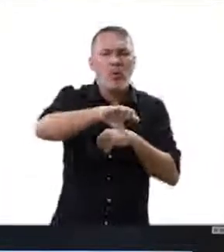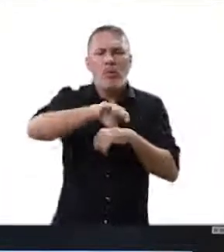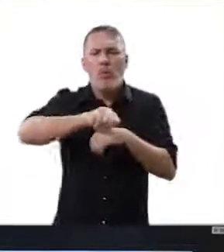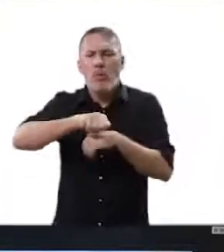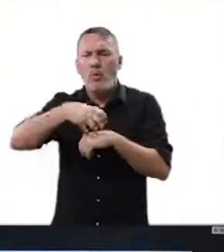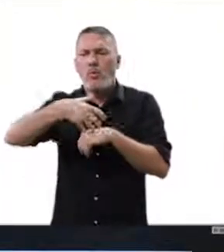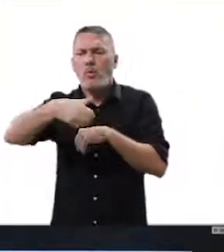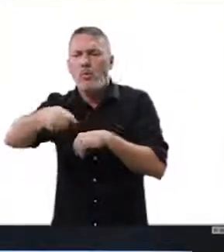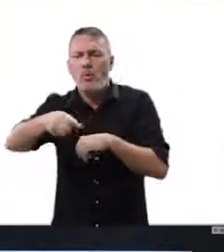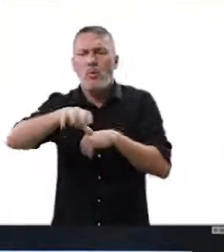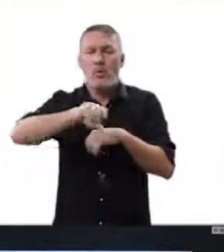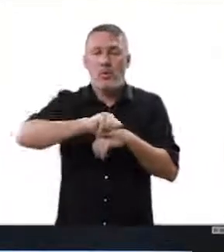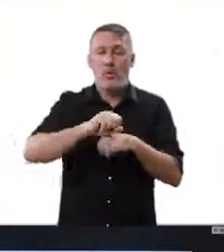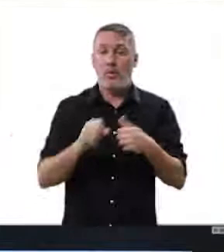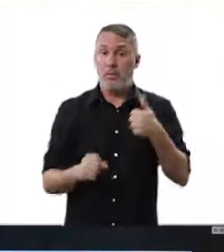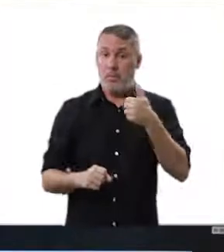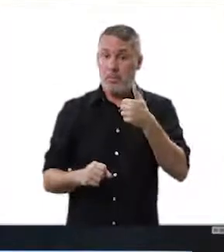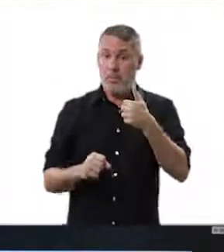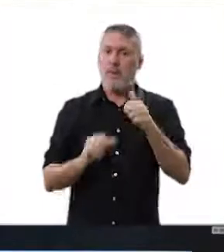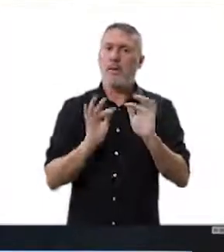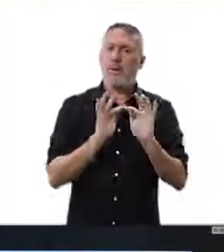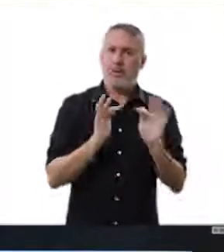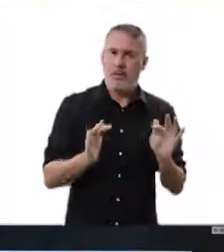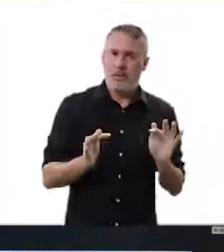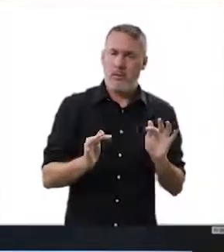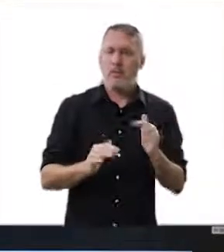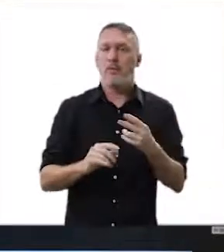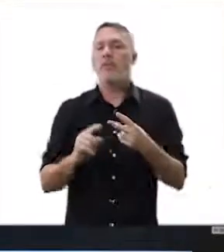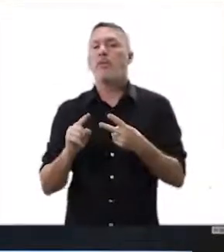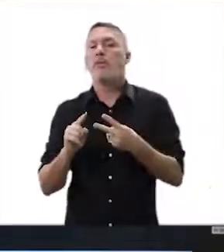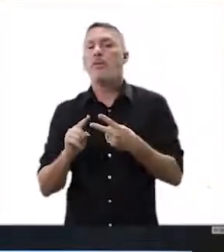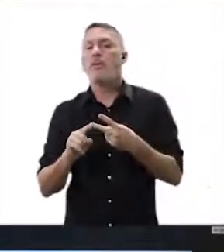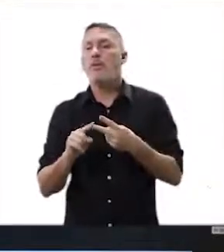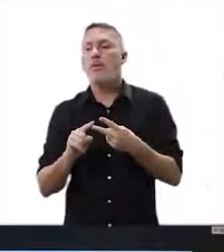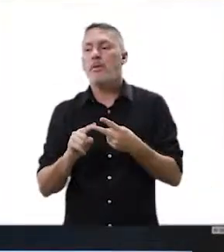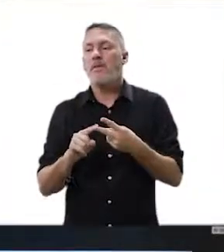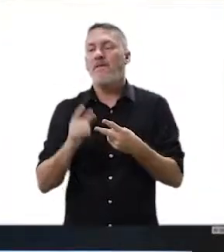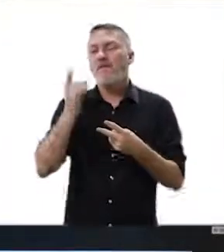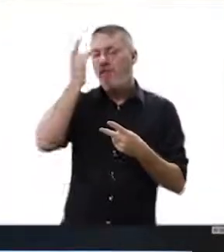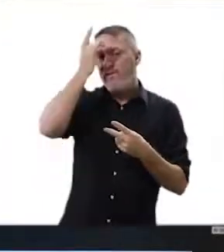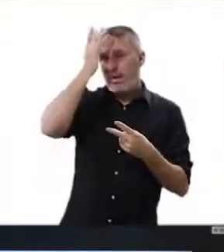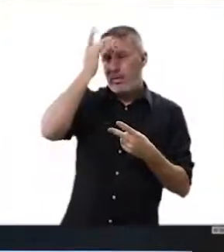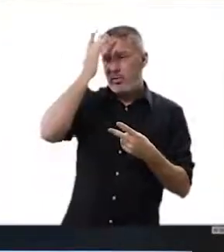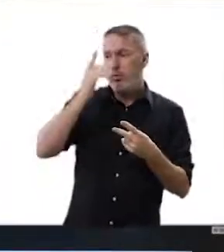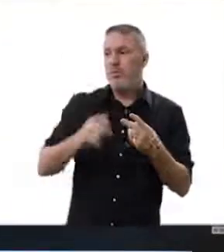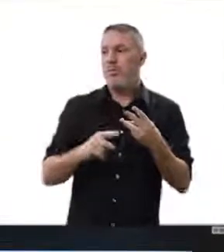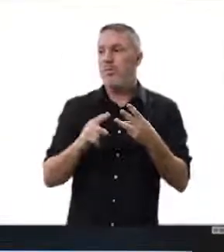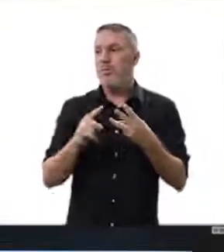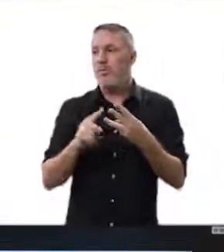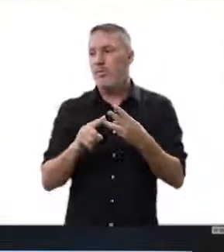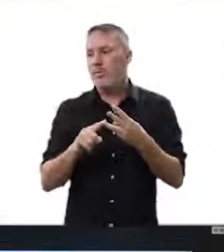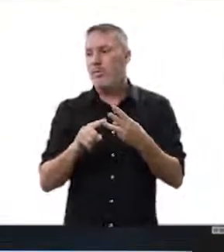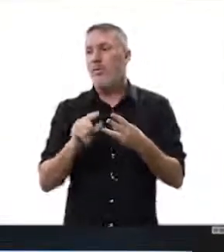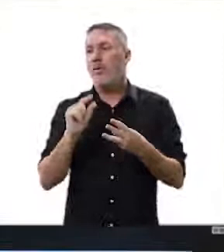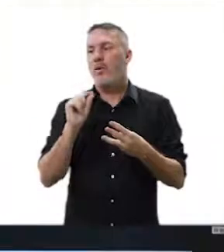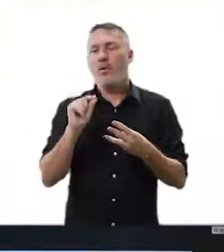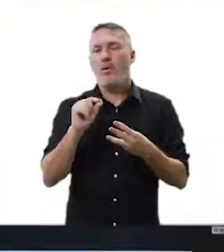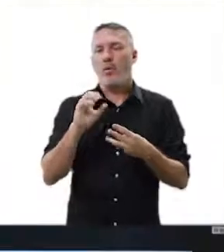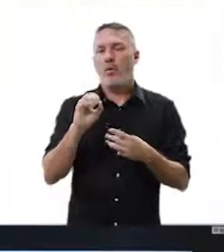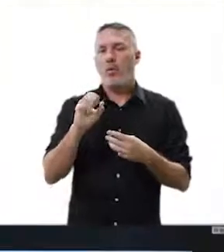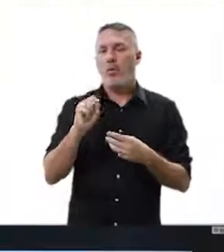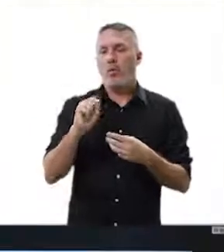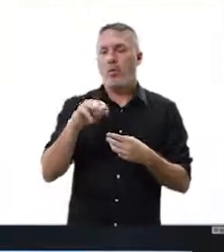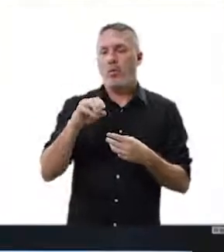o terceiro, de osmose. A gente vai especificar um pouquinho sobre eles agora. Inclusive, esses transportes